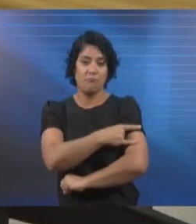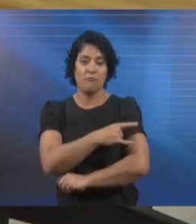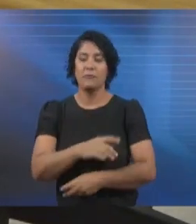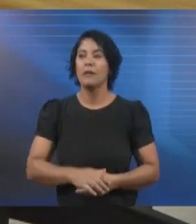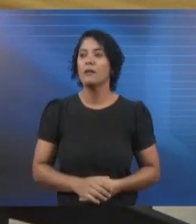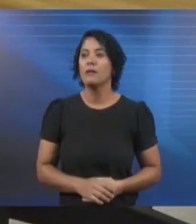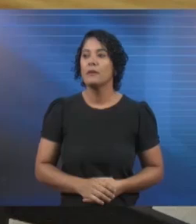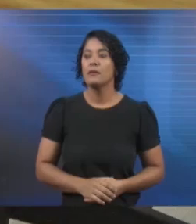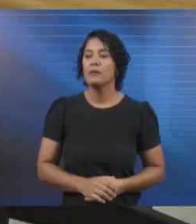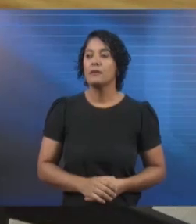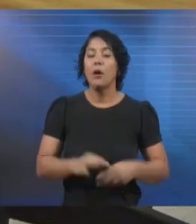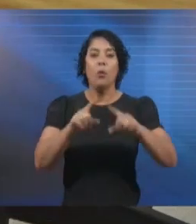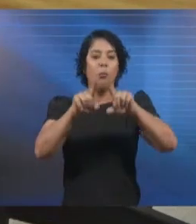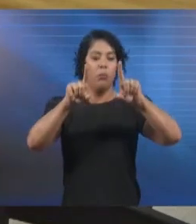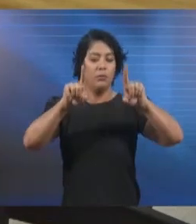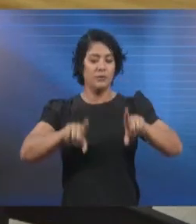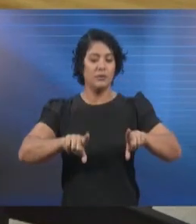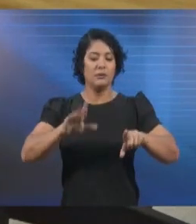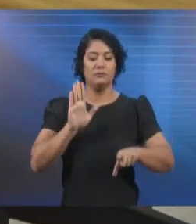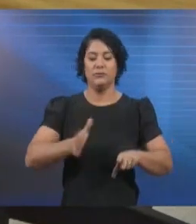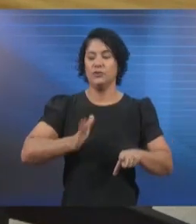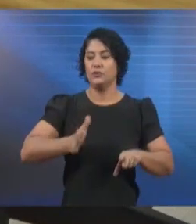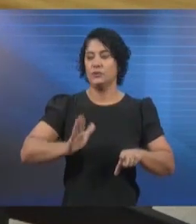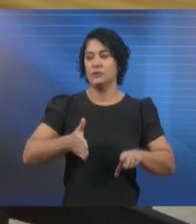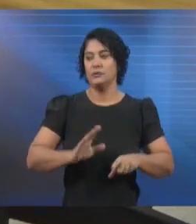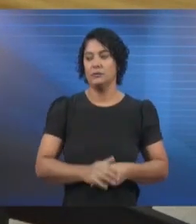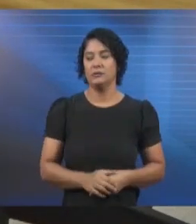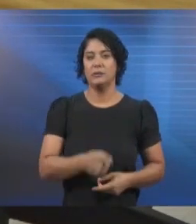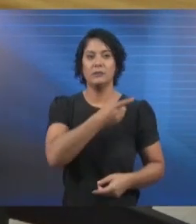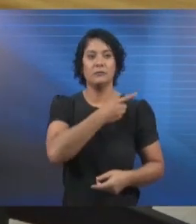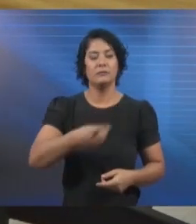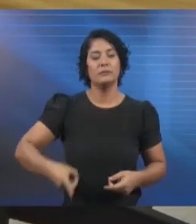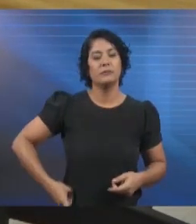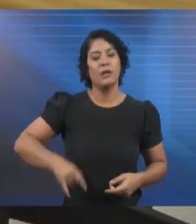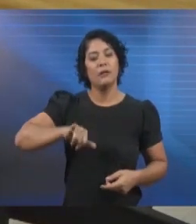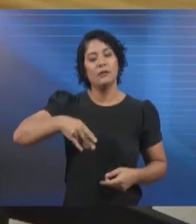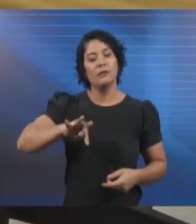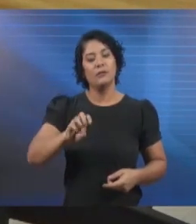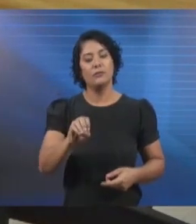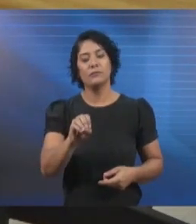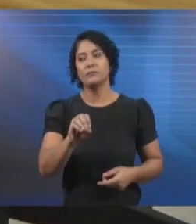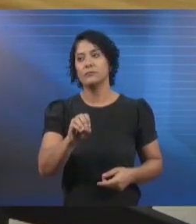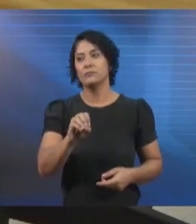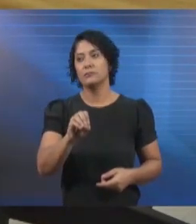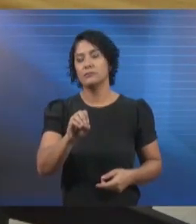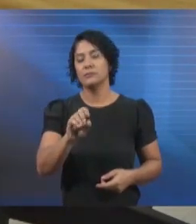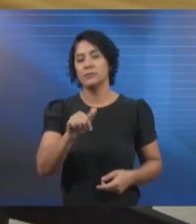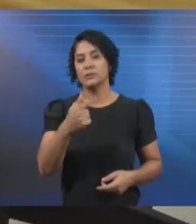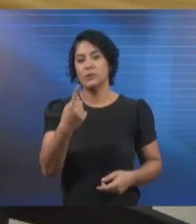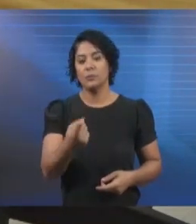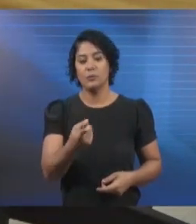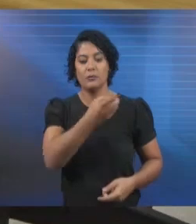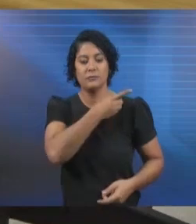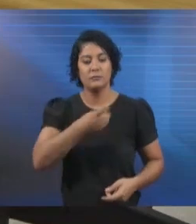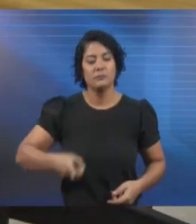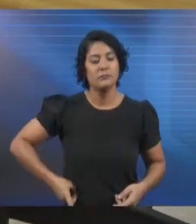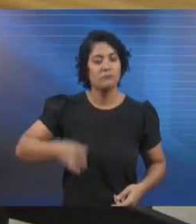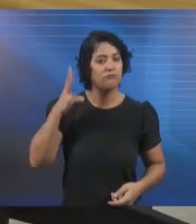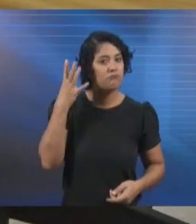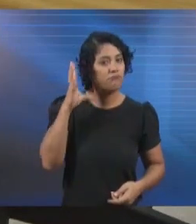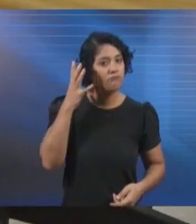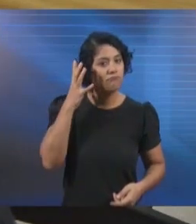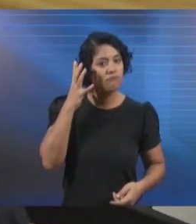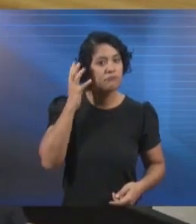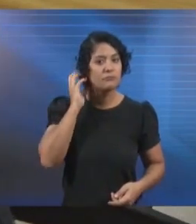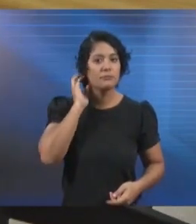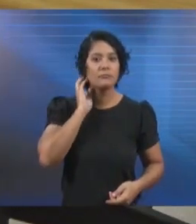sobre esse projeto aqui já abordado pelo Deputado adjuto depois pela deputada zolda